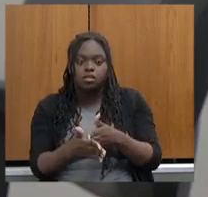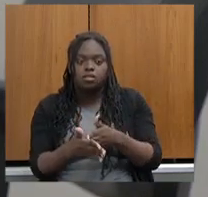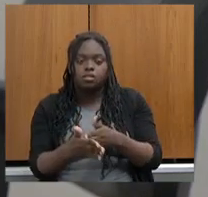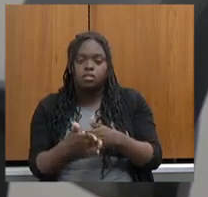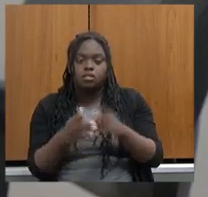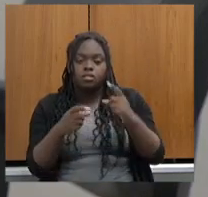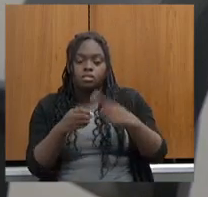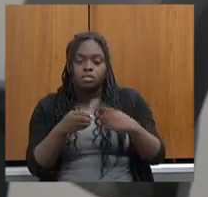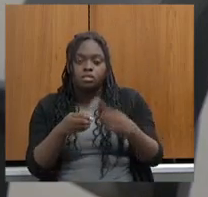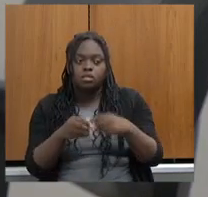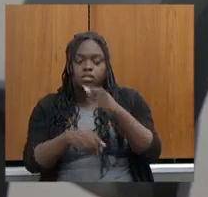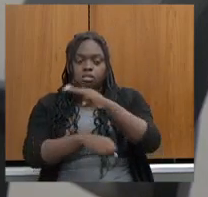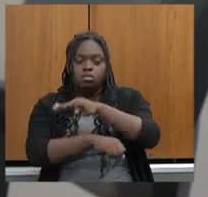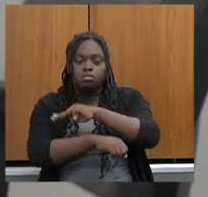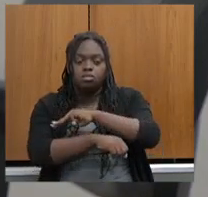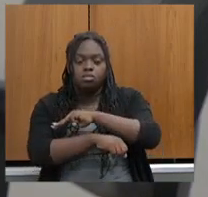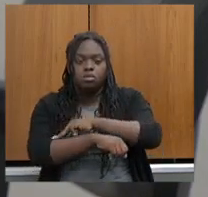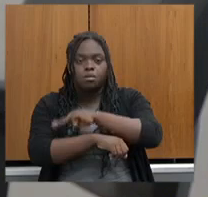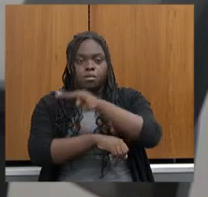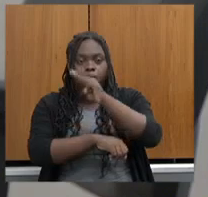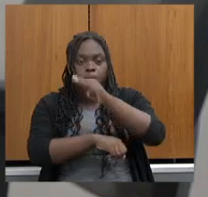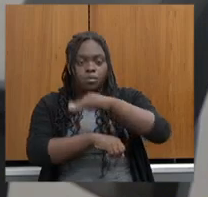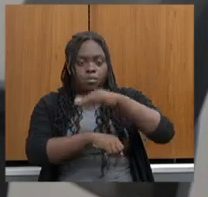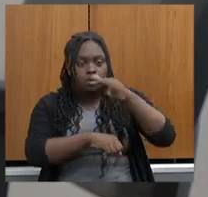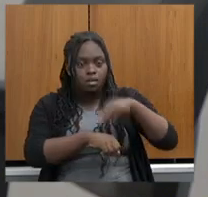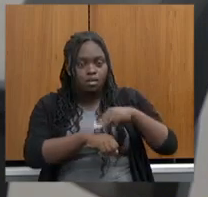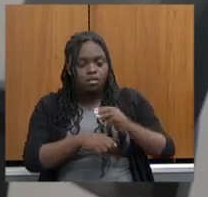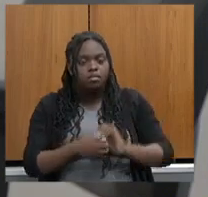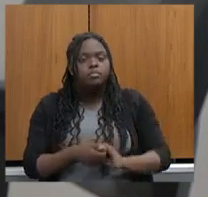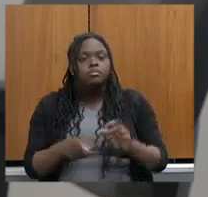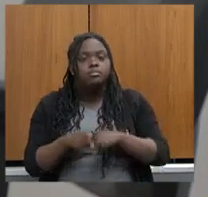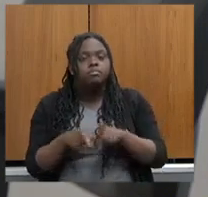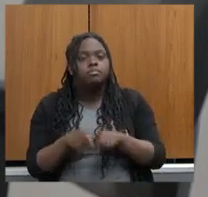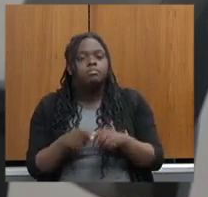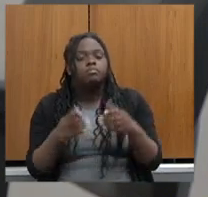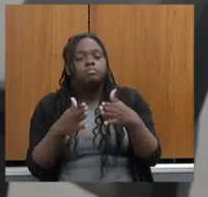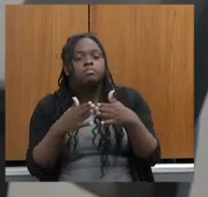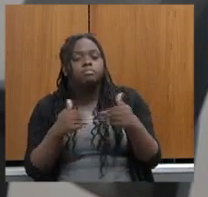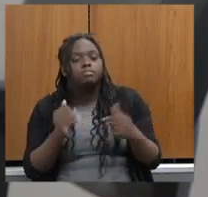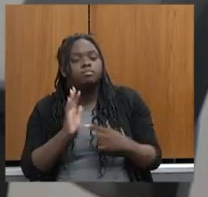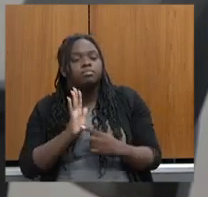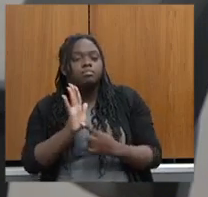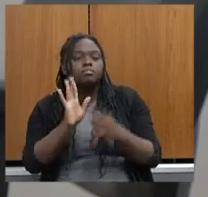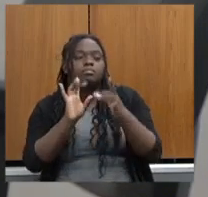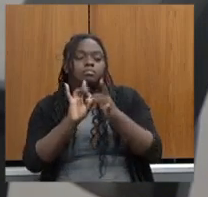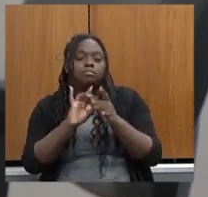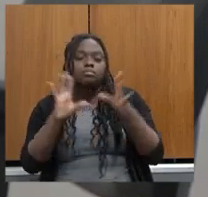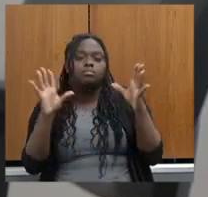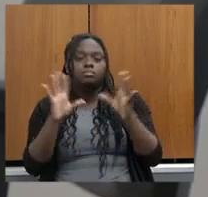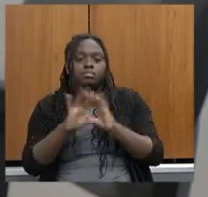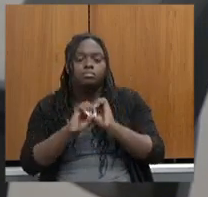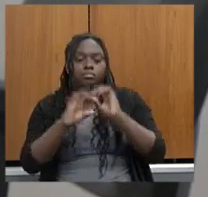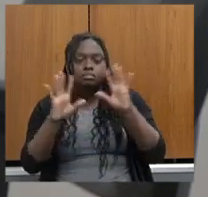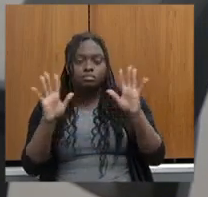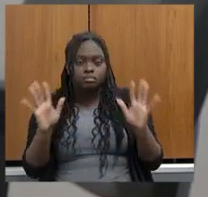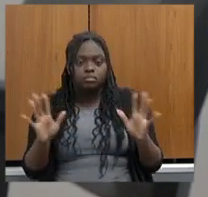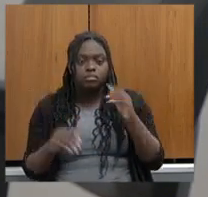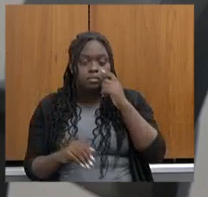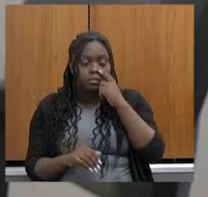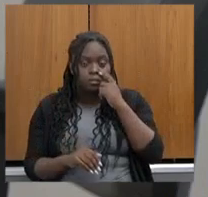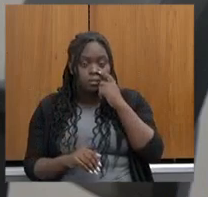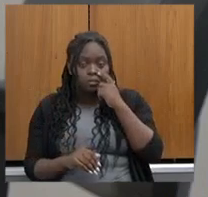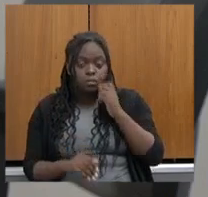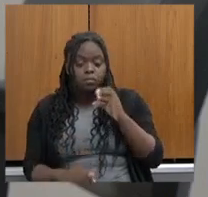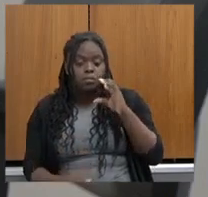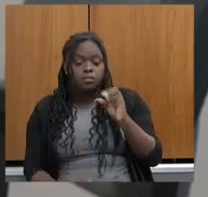corrida do município de Brumadinho requer ainda seja dada ciência dessa manifestação ao congratulado o Coronel BM